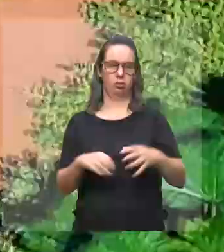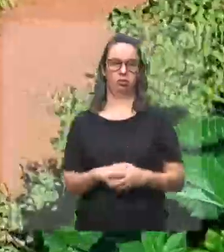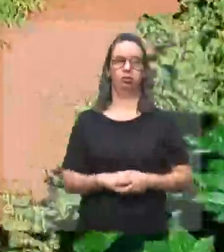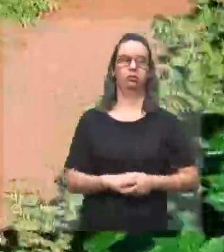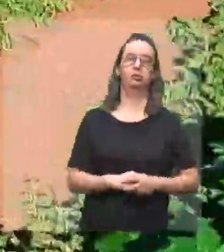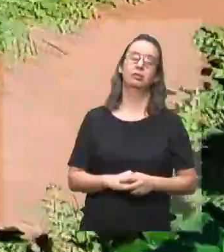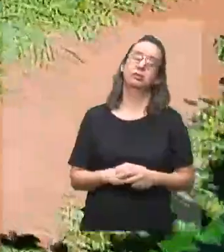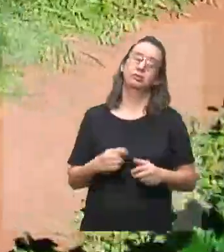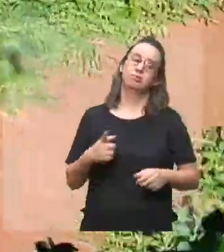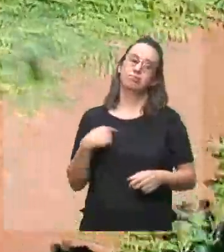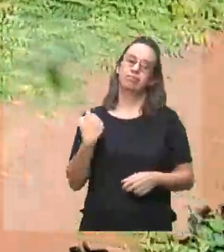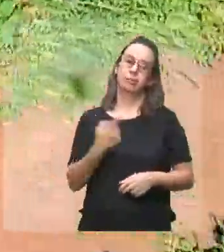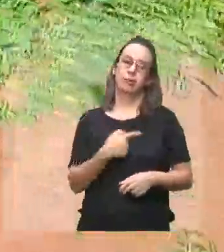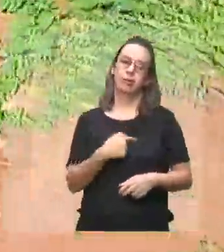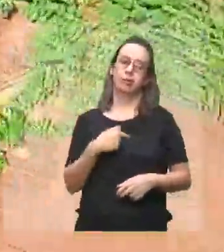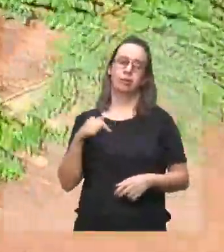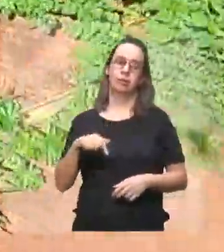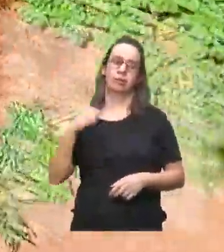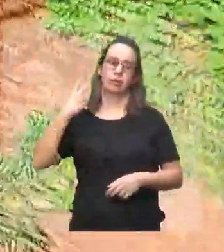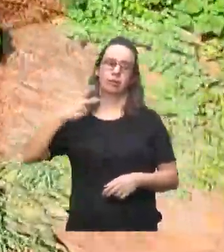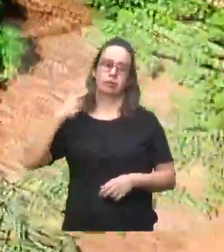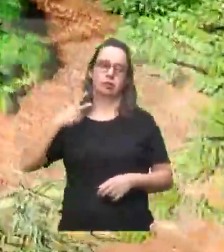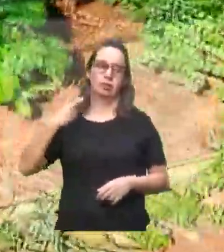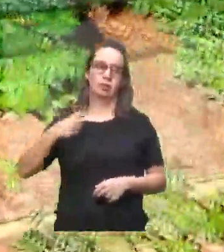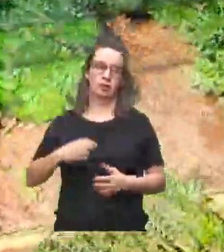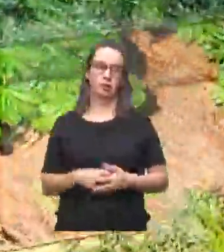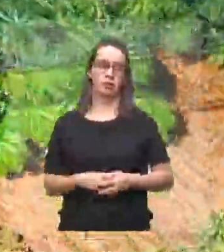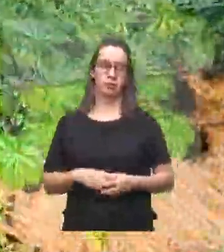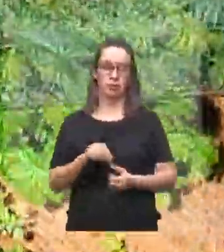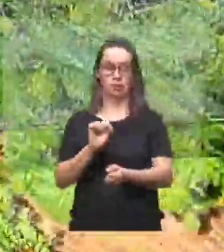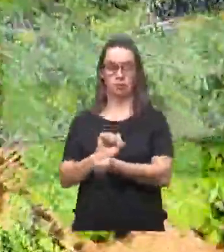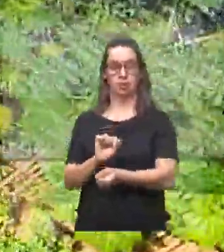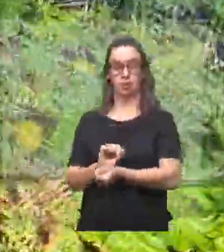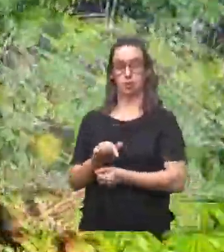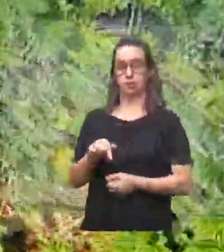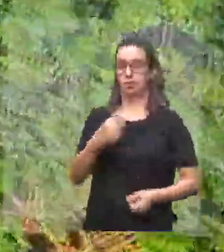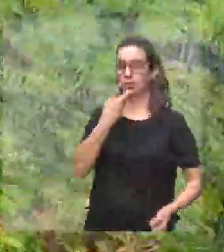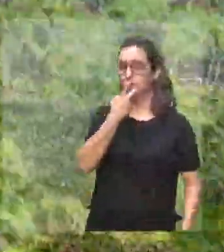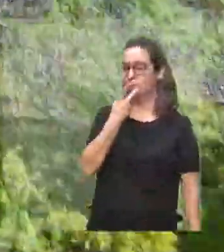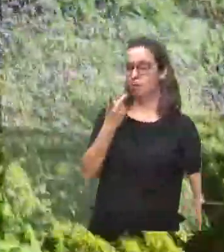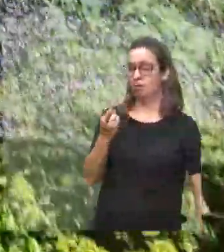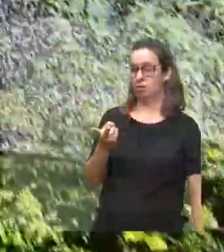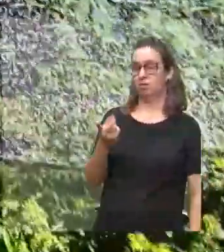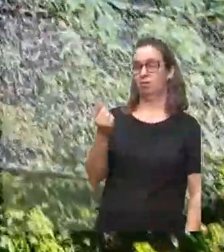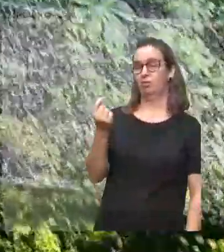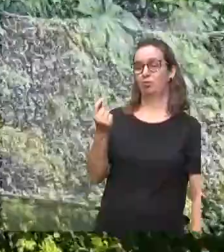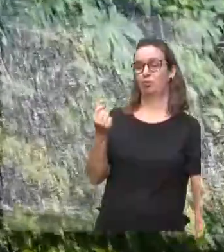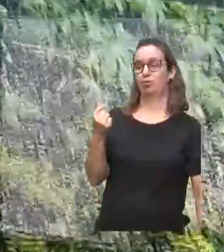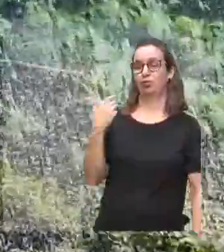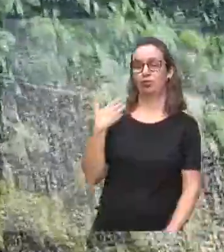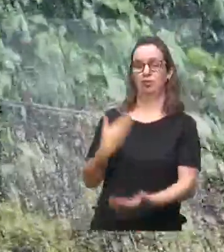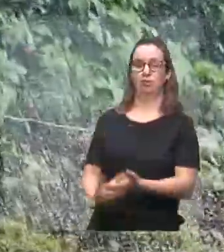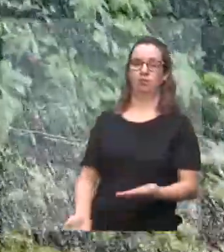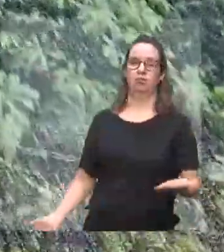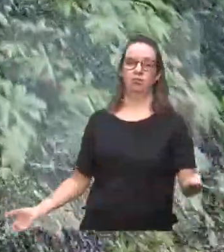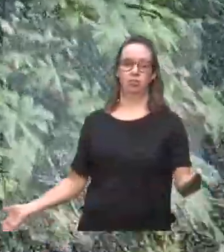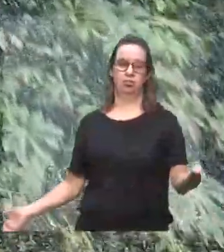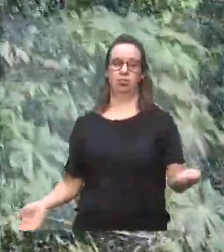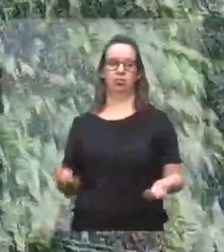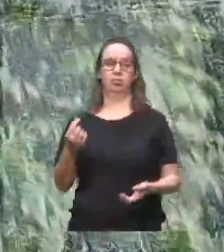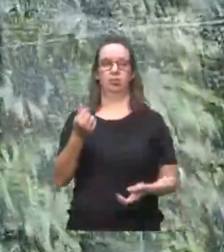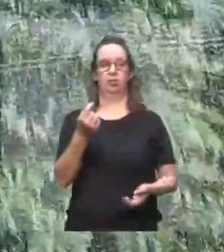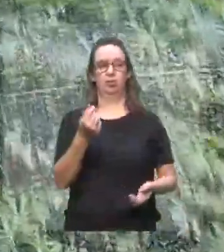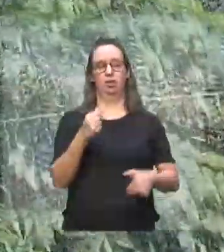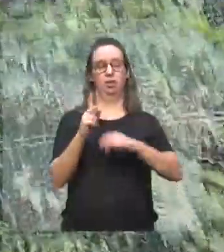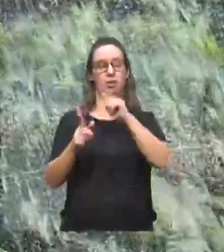chato, mas é dinheiro público, é dinheiro do povo, é dinheiro da população colocado em uma horta que está